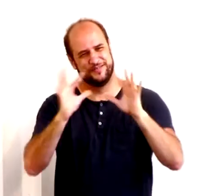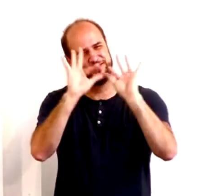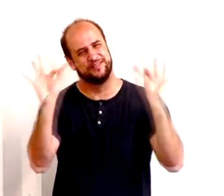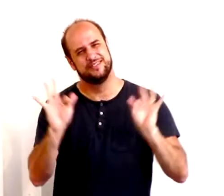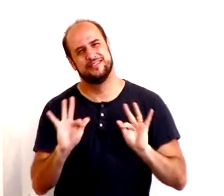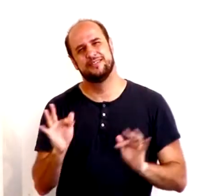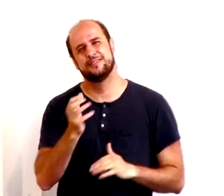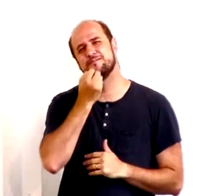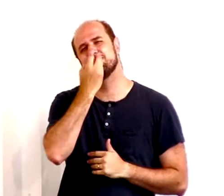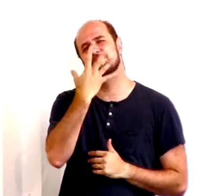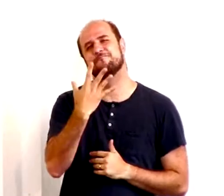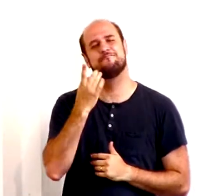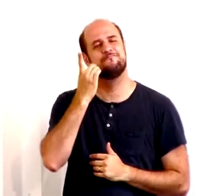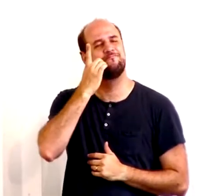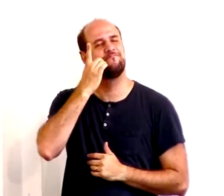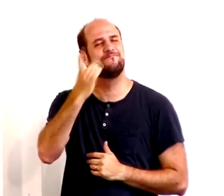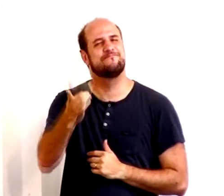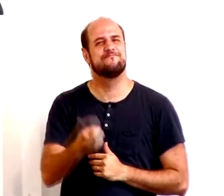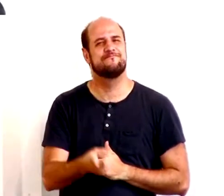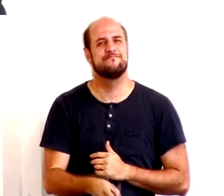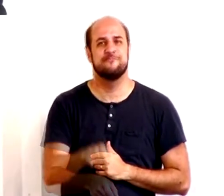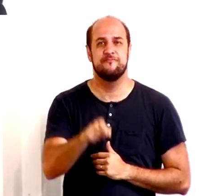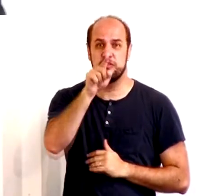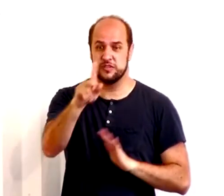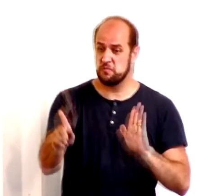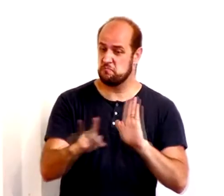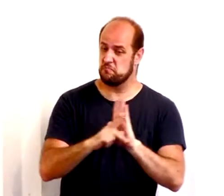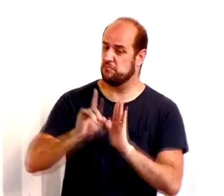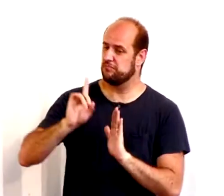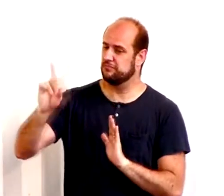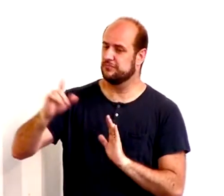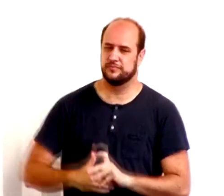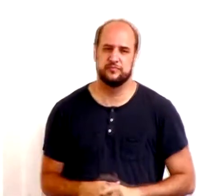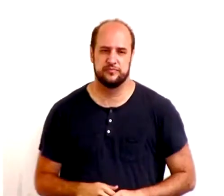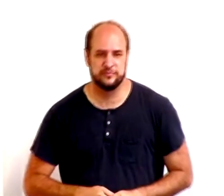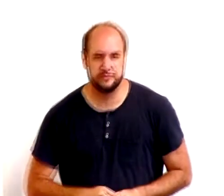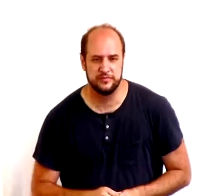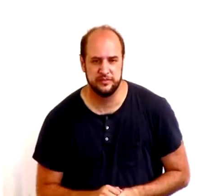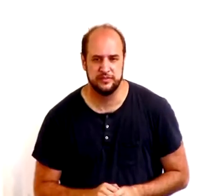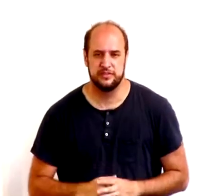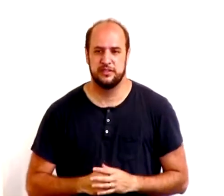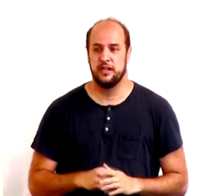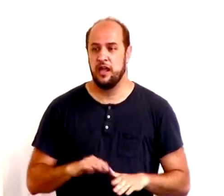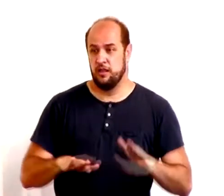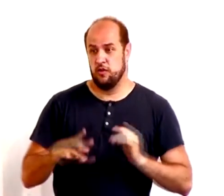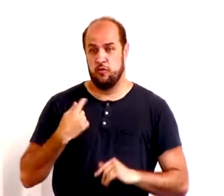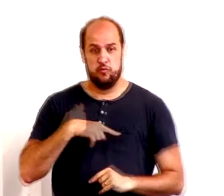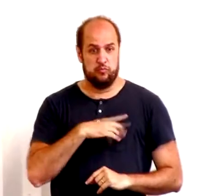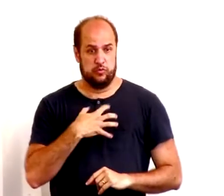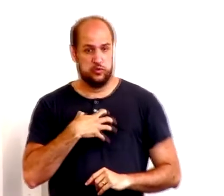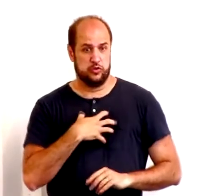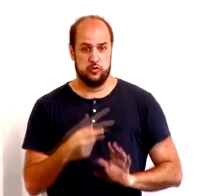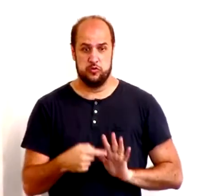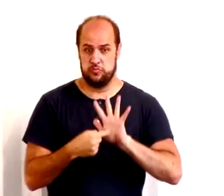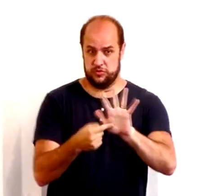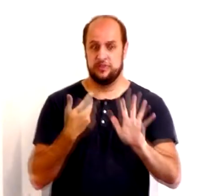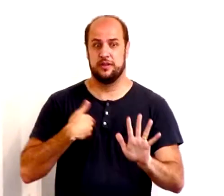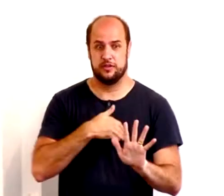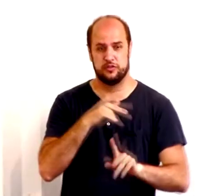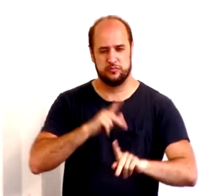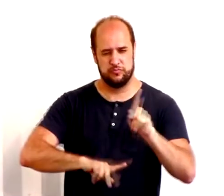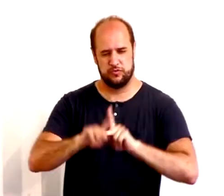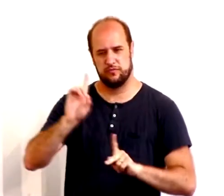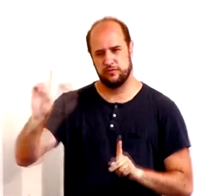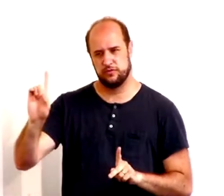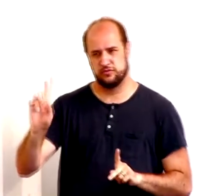Bom dia, você é povo de Deus. Sabe, uma das formas de a gente demonstrar que a gente é povo de Deus é quando a gente vai à